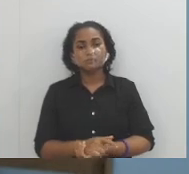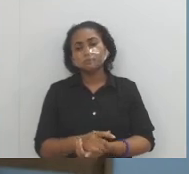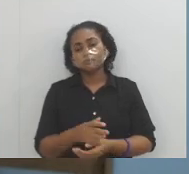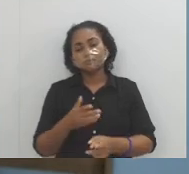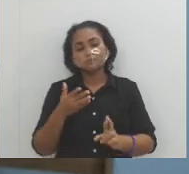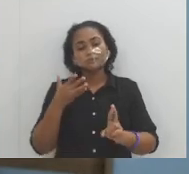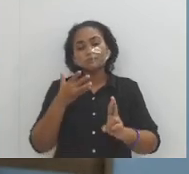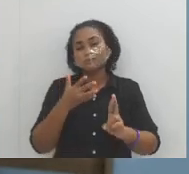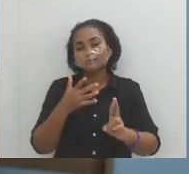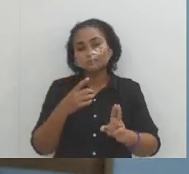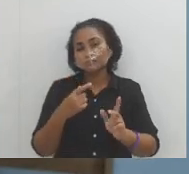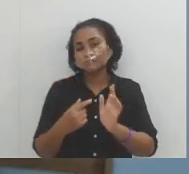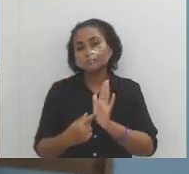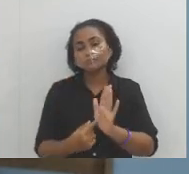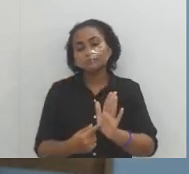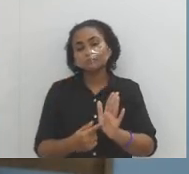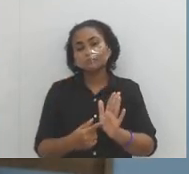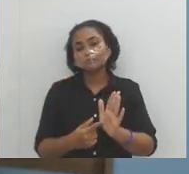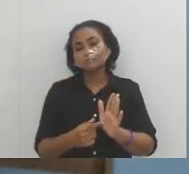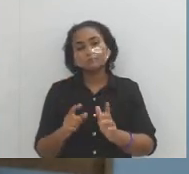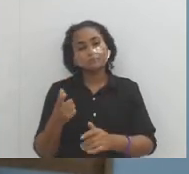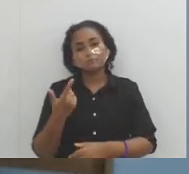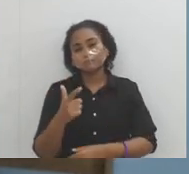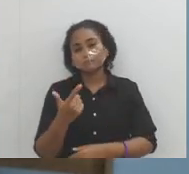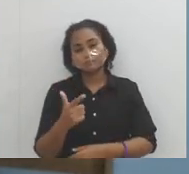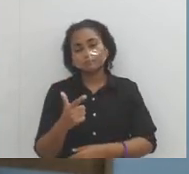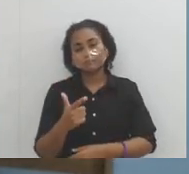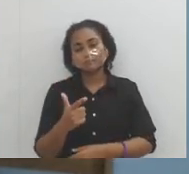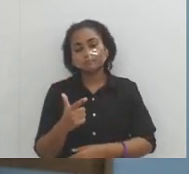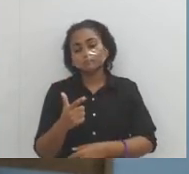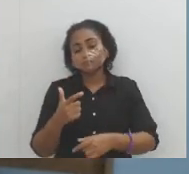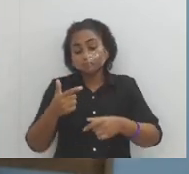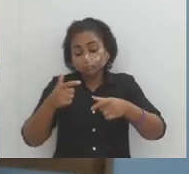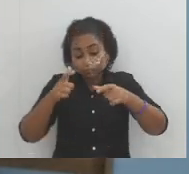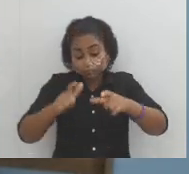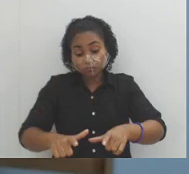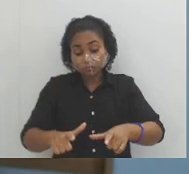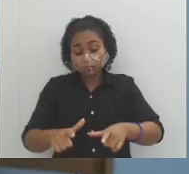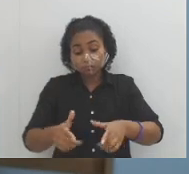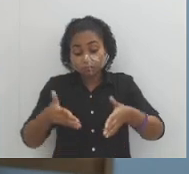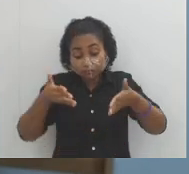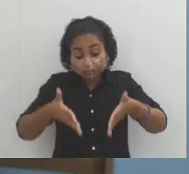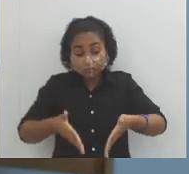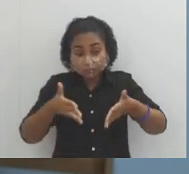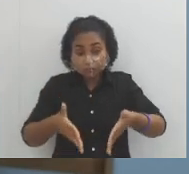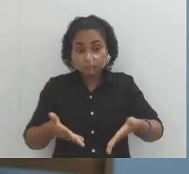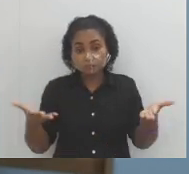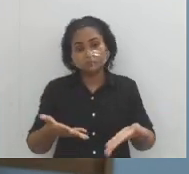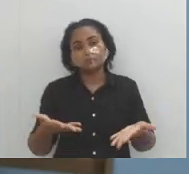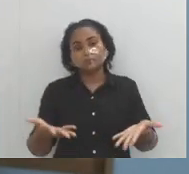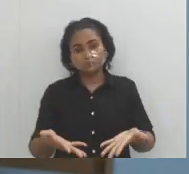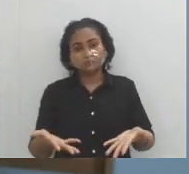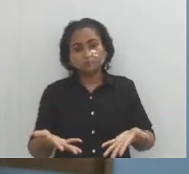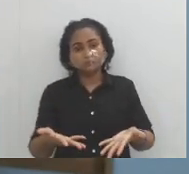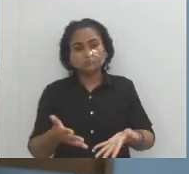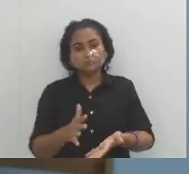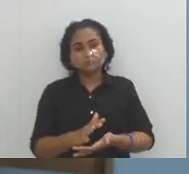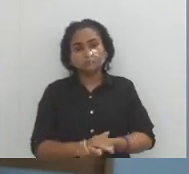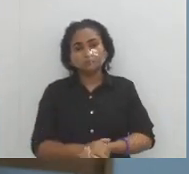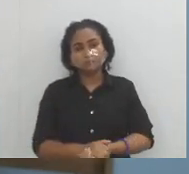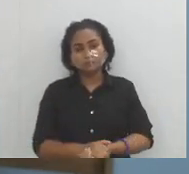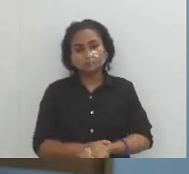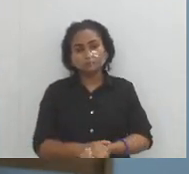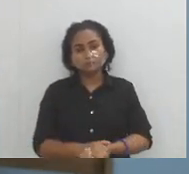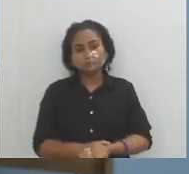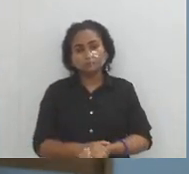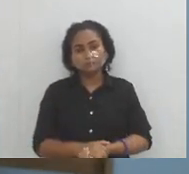ou direção. Ela já indica dentro o estar, o local já,